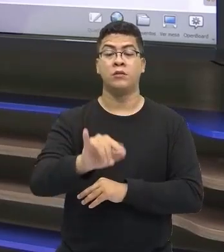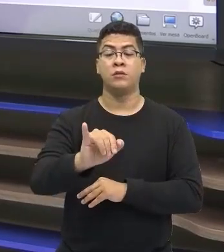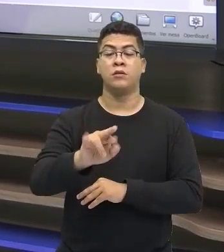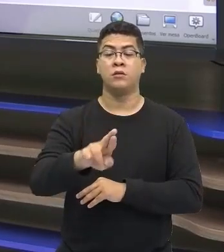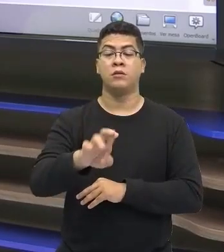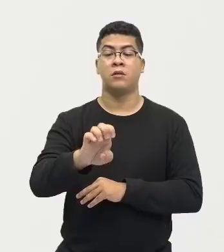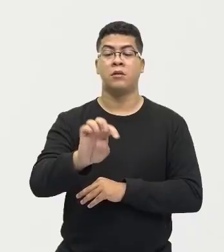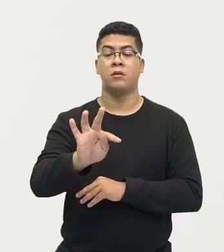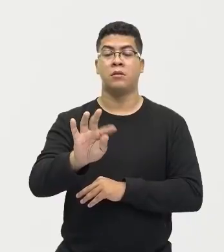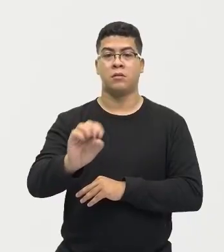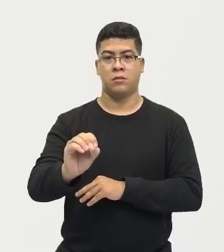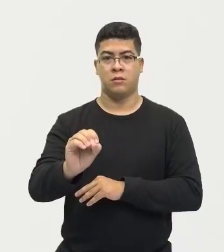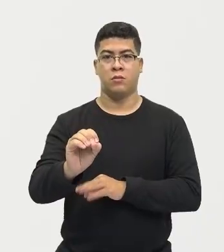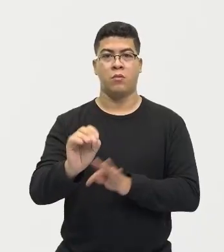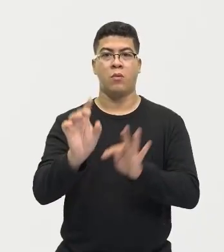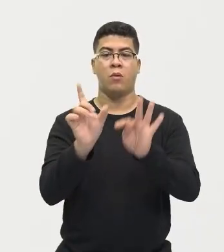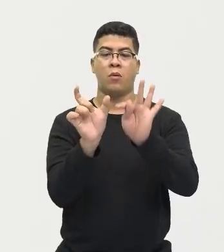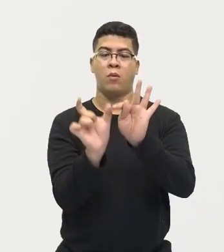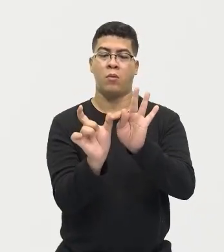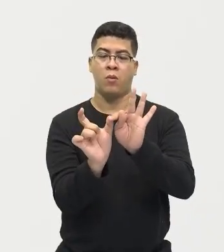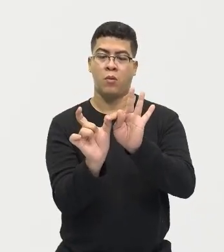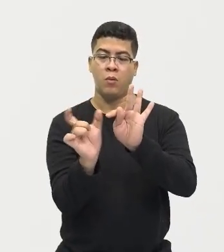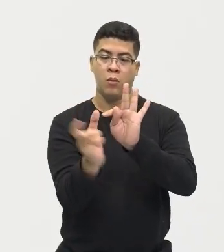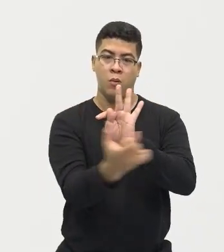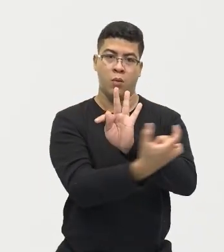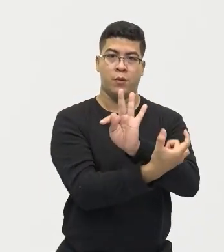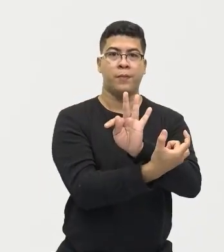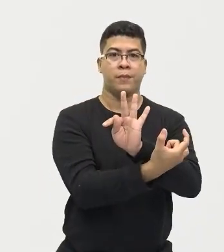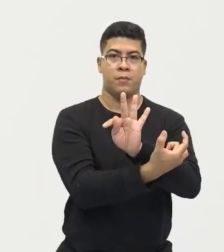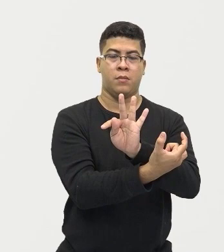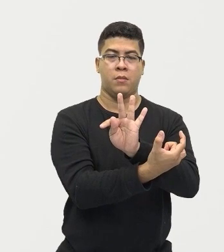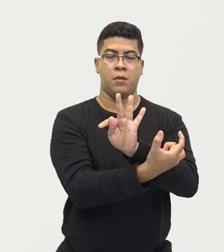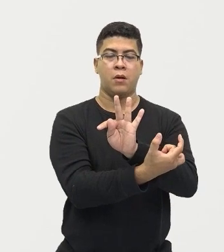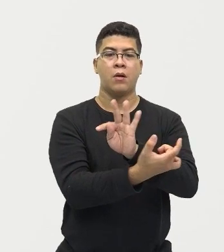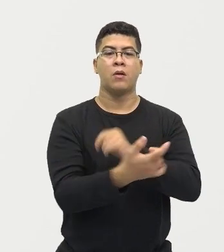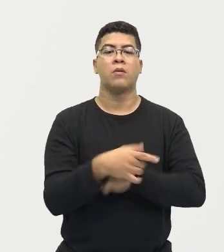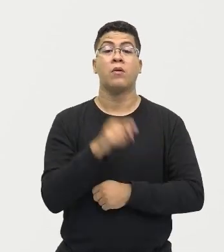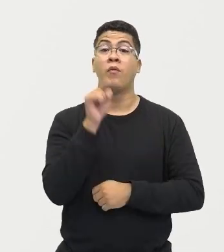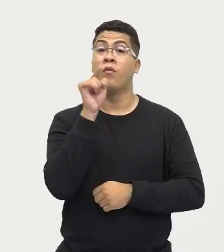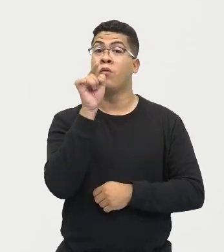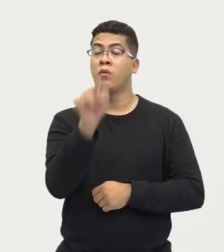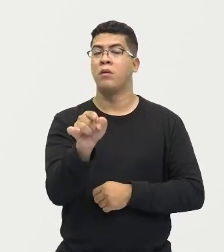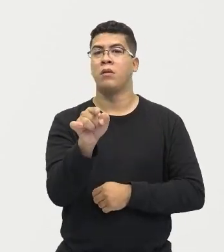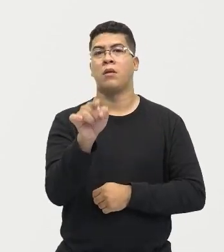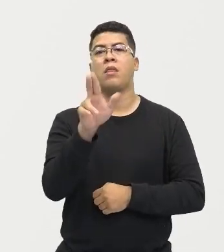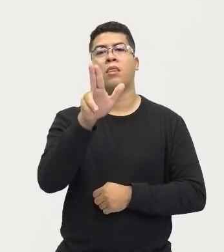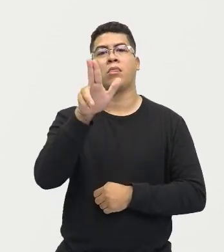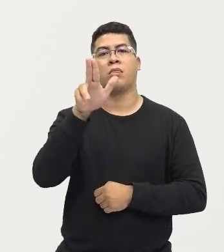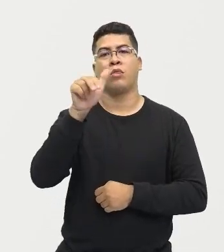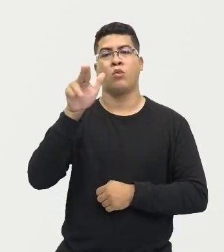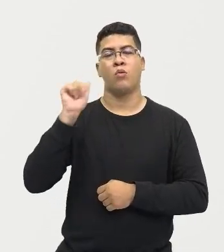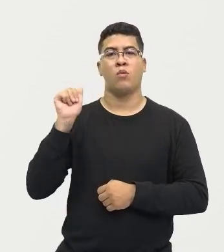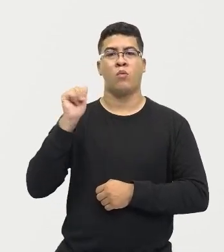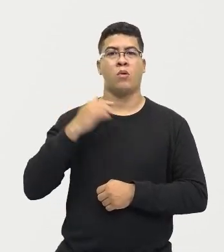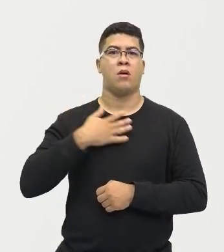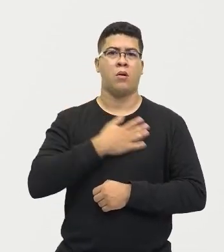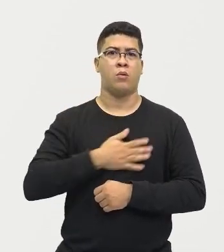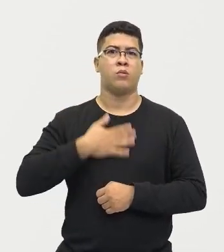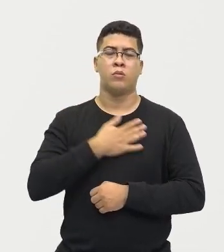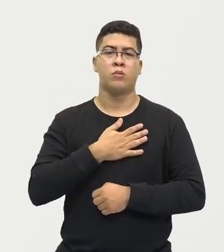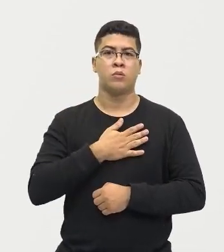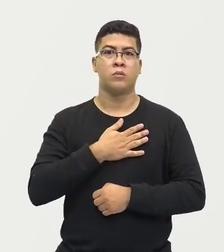aqui, ó. Observa aqui. Ó, você nunca gostou de